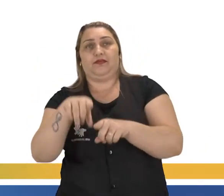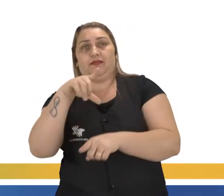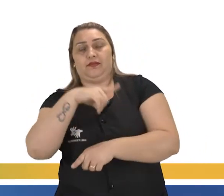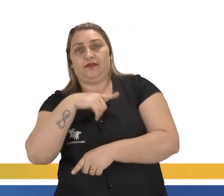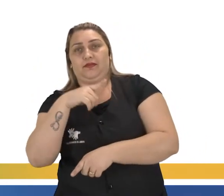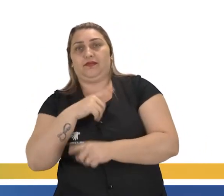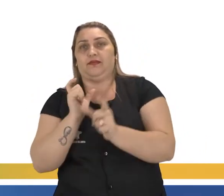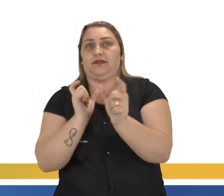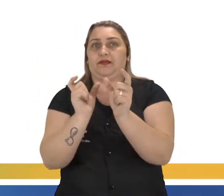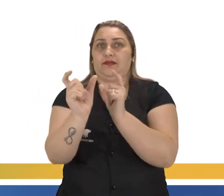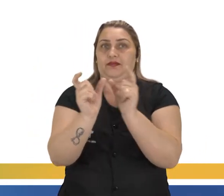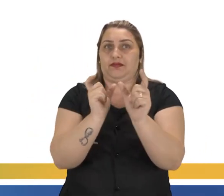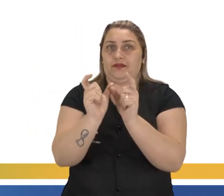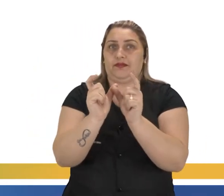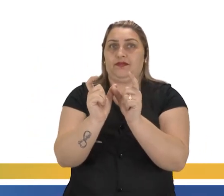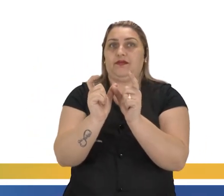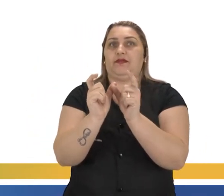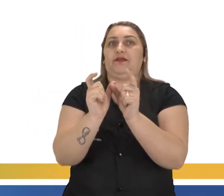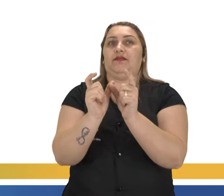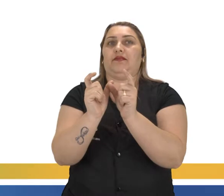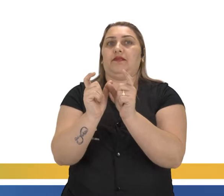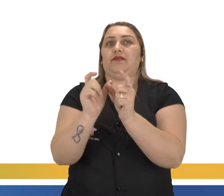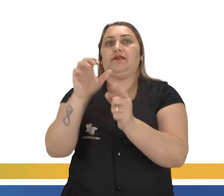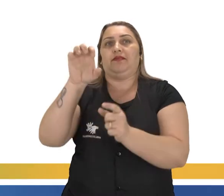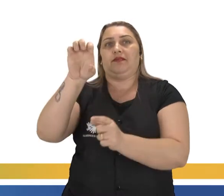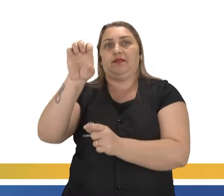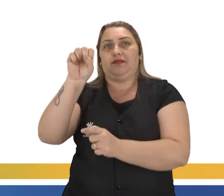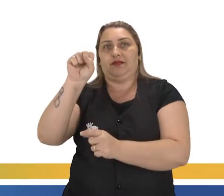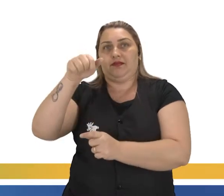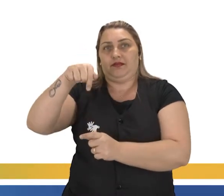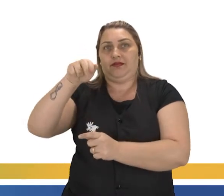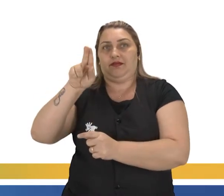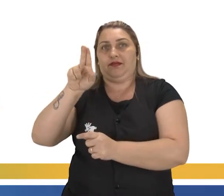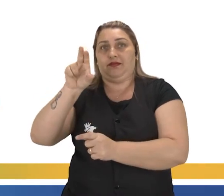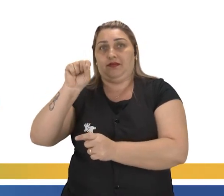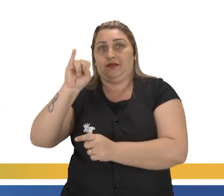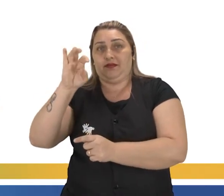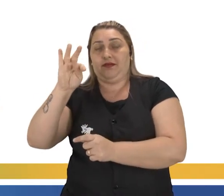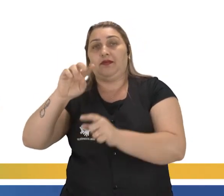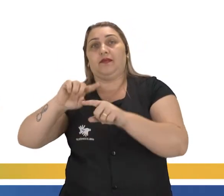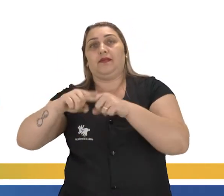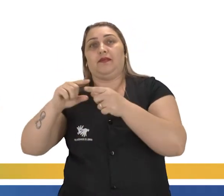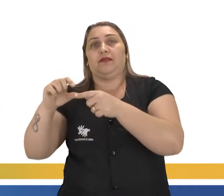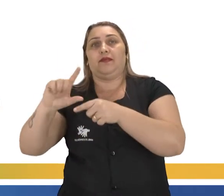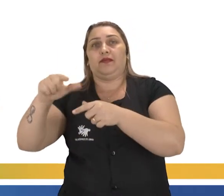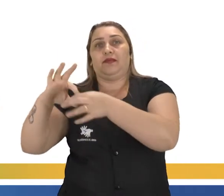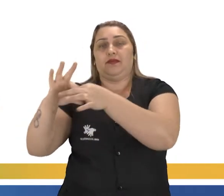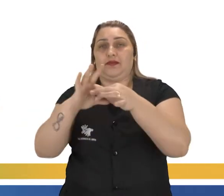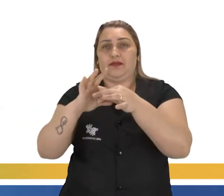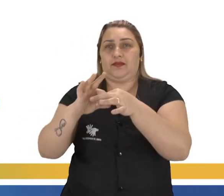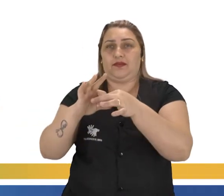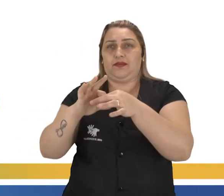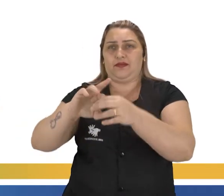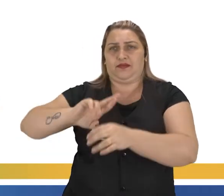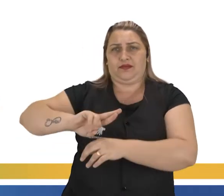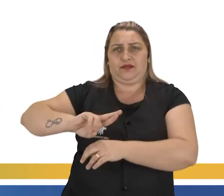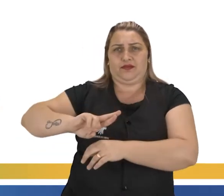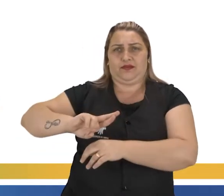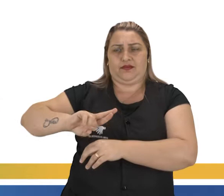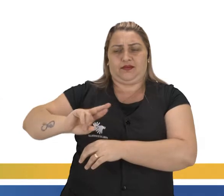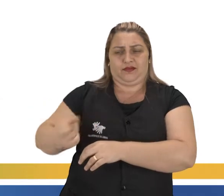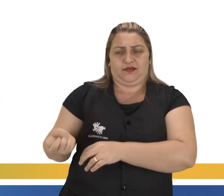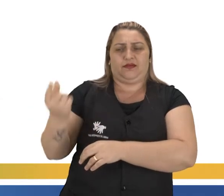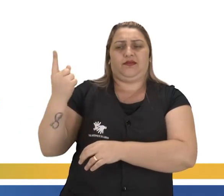a palavra esquisito, esquisito, mas ela possui um outro contexto, que seria um contexto de estranho no